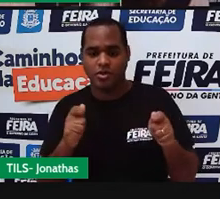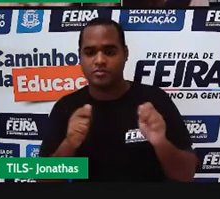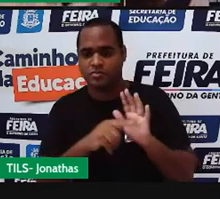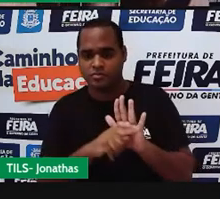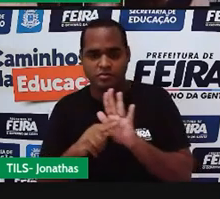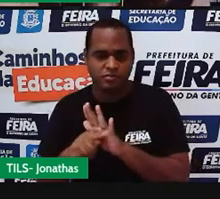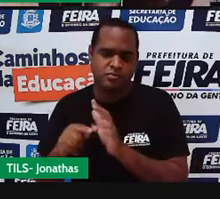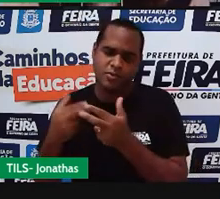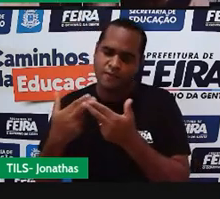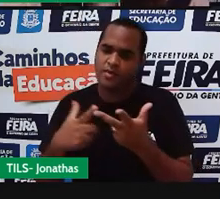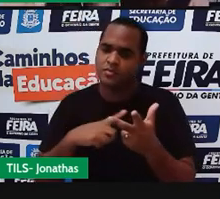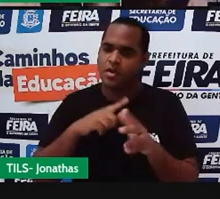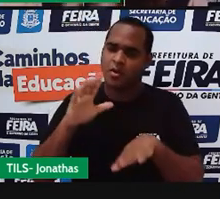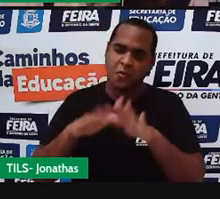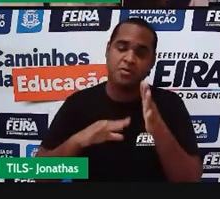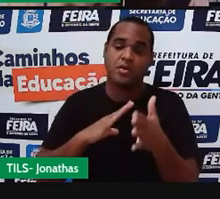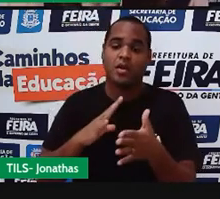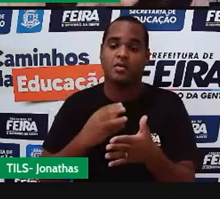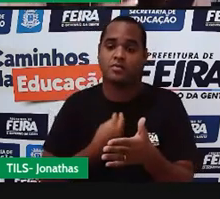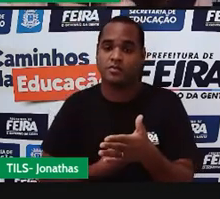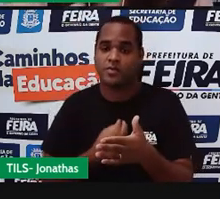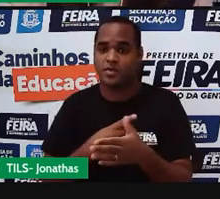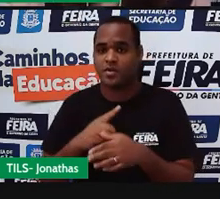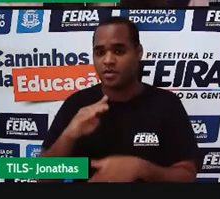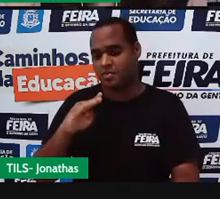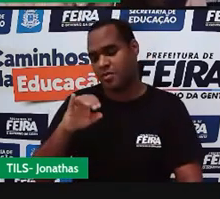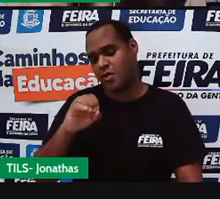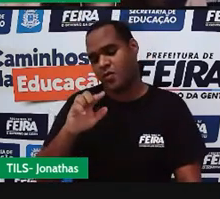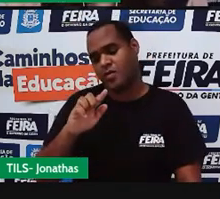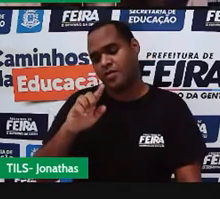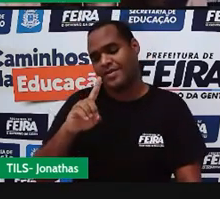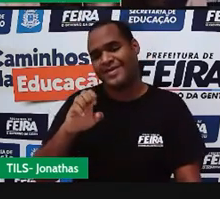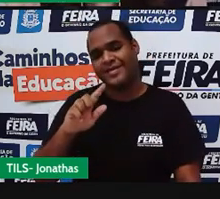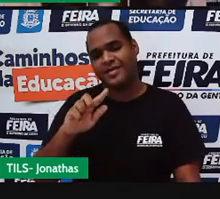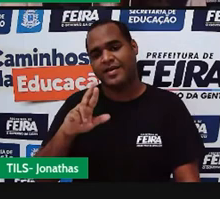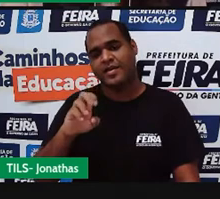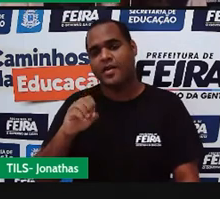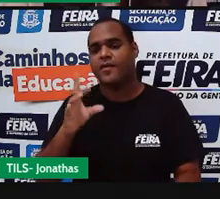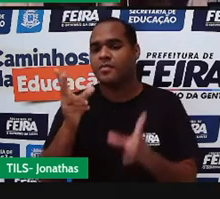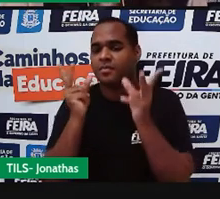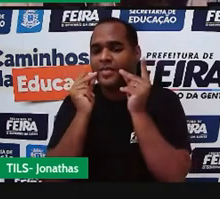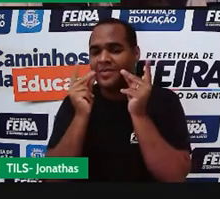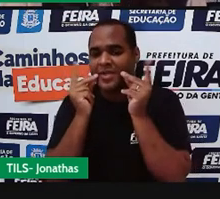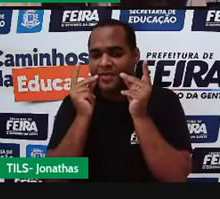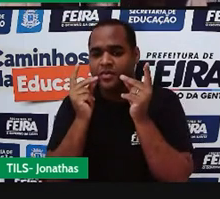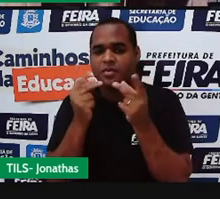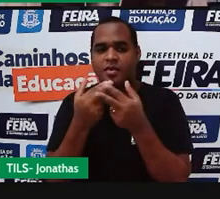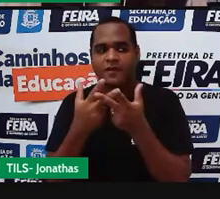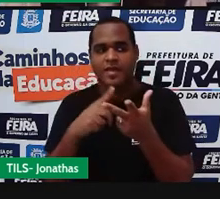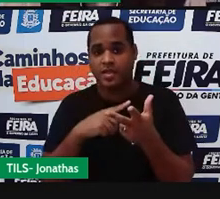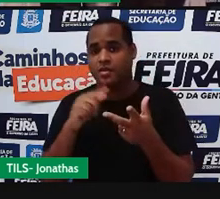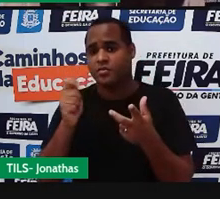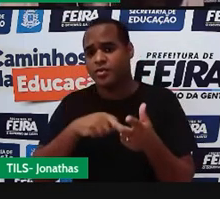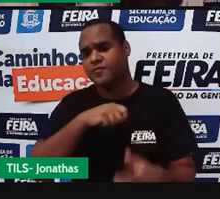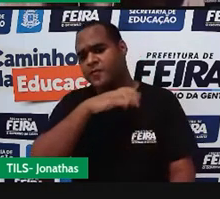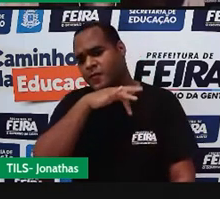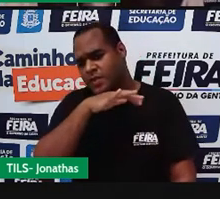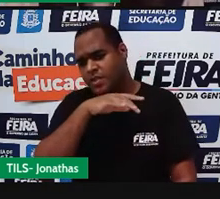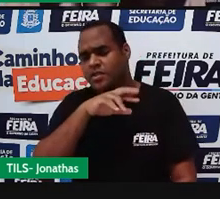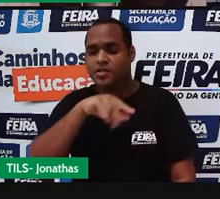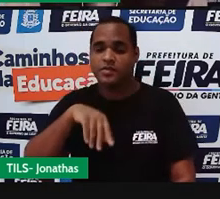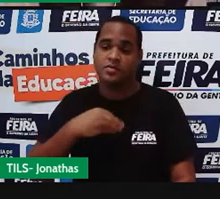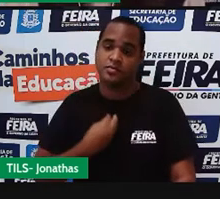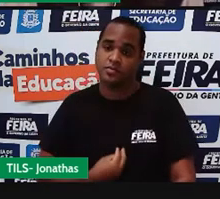algumas embalagens a gente tem um selo assim escrito ao produto biodegradável o plástico por exemplo ele é um produto muito ruim assim